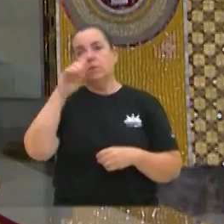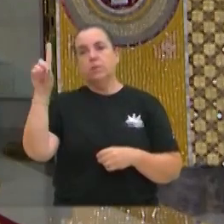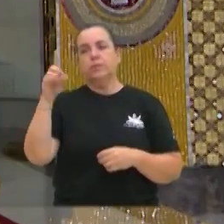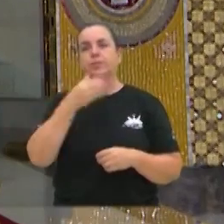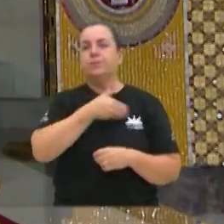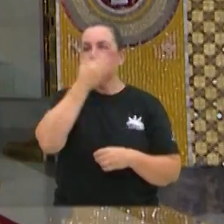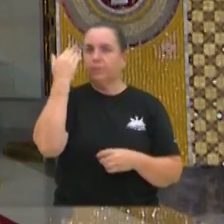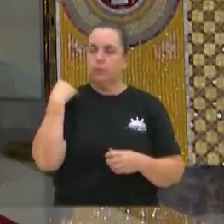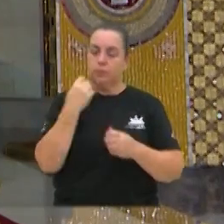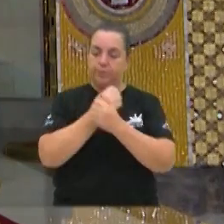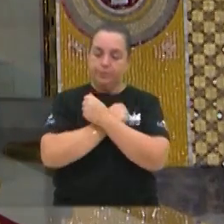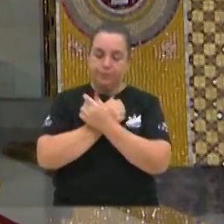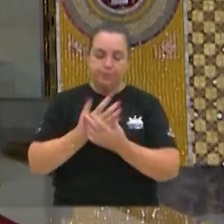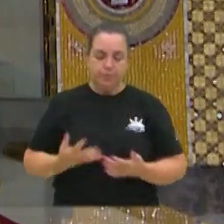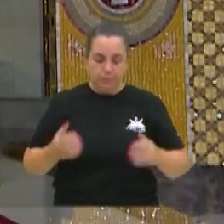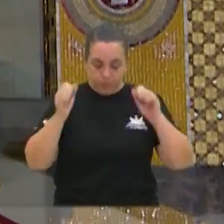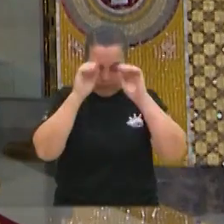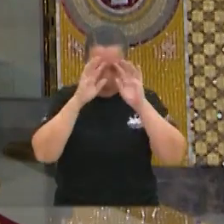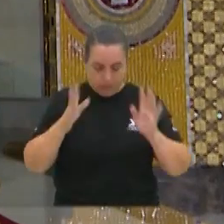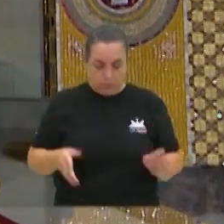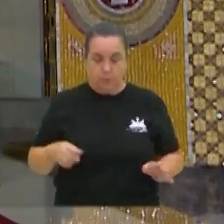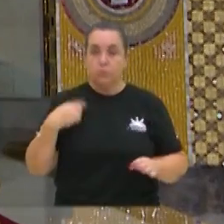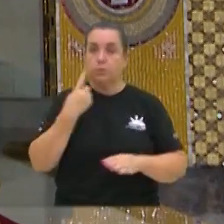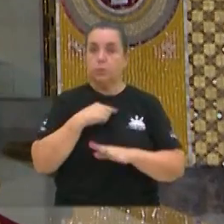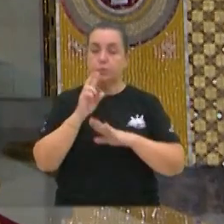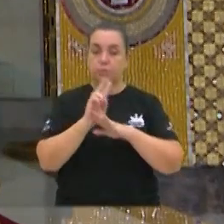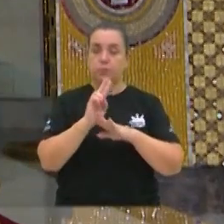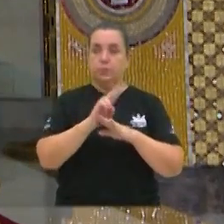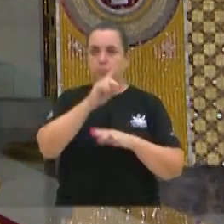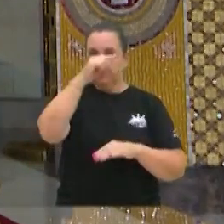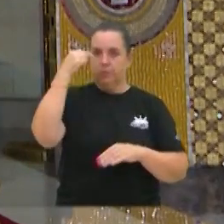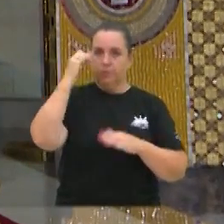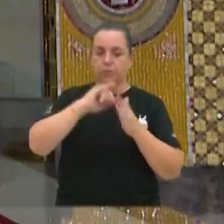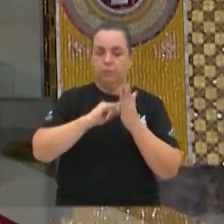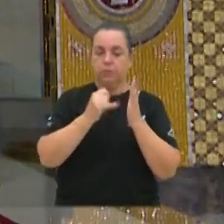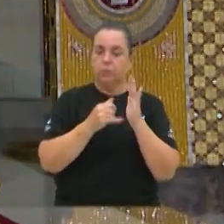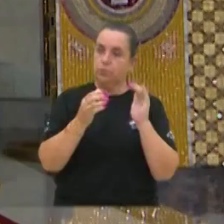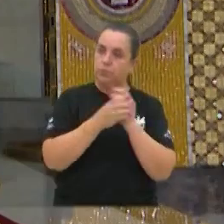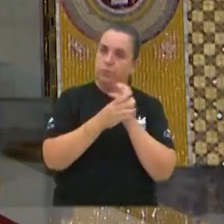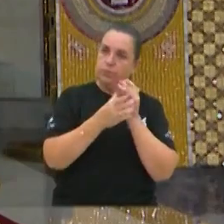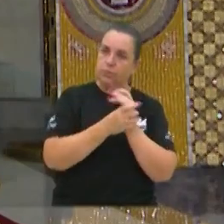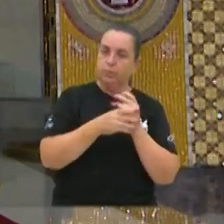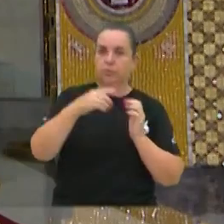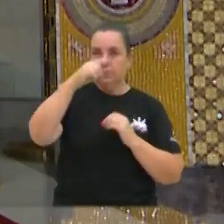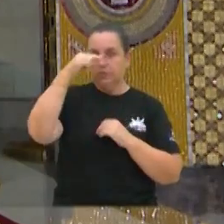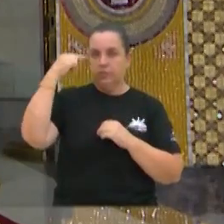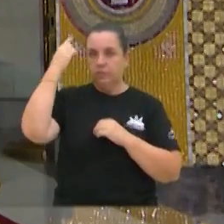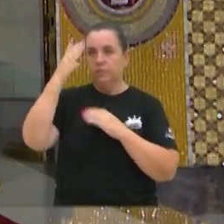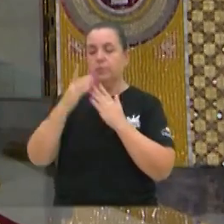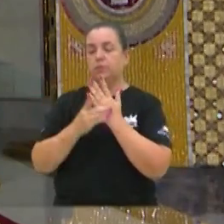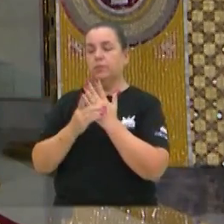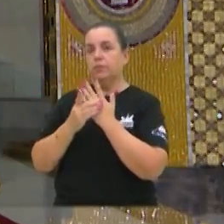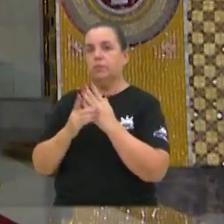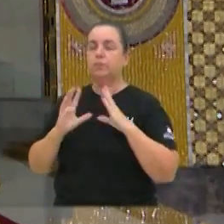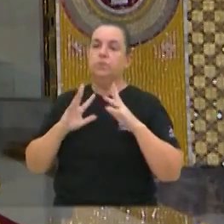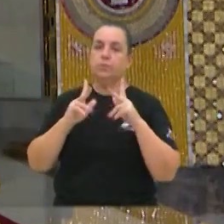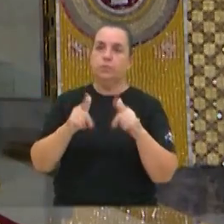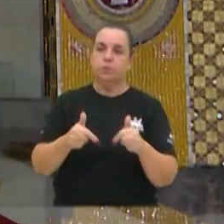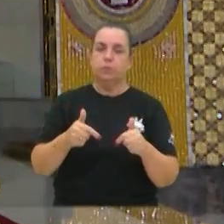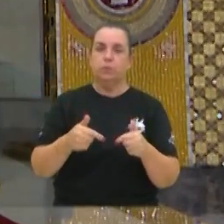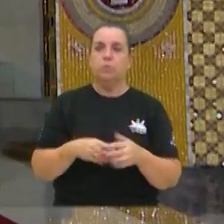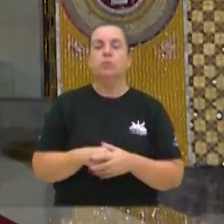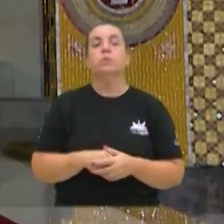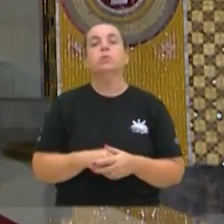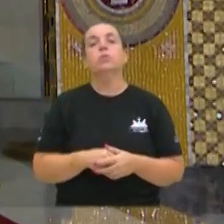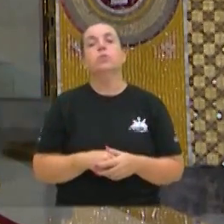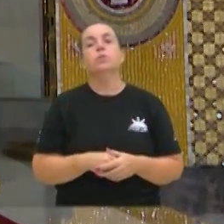Mãe de Deus, Nossa Senhora de Guadalupe, nossa padroeira, São José, seu esposo providenciai, os santos apóstolos,